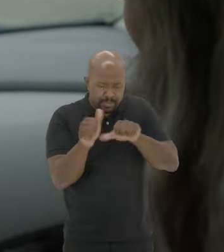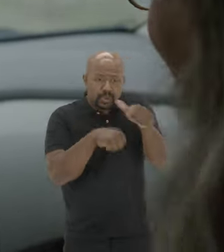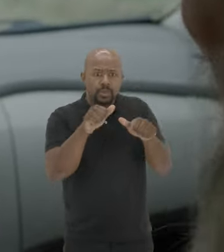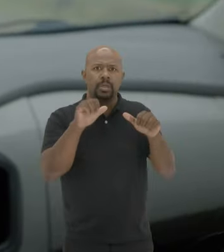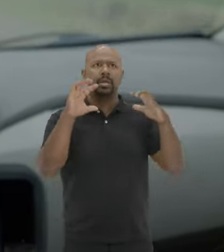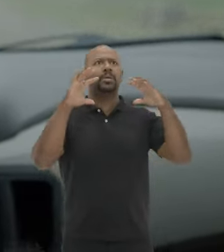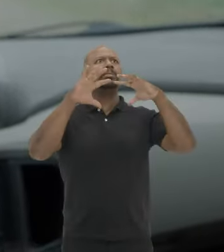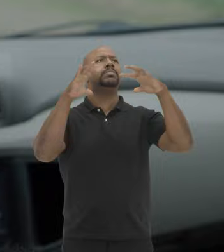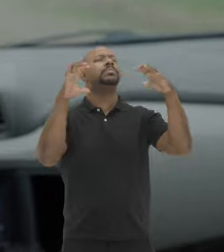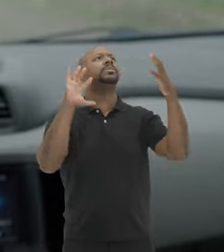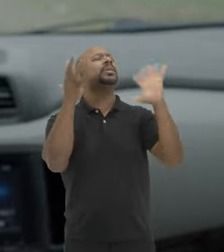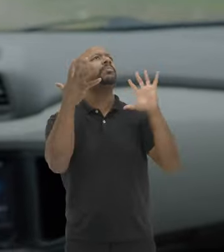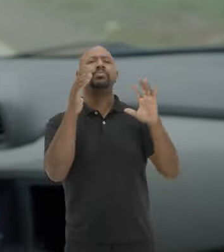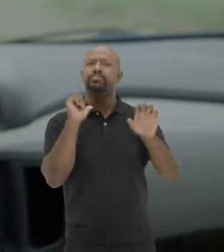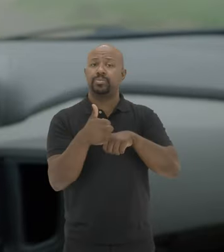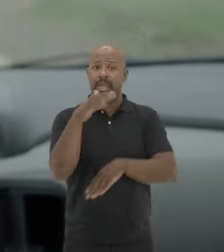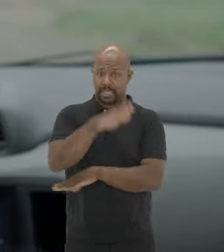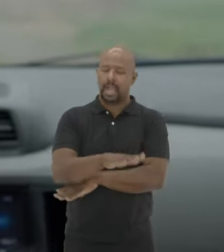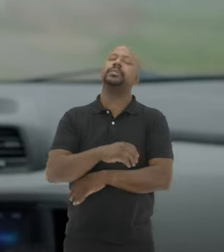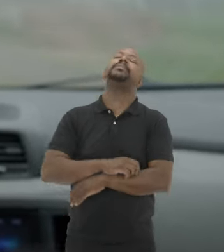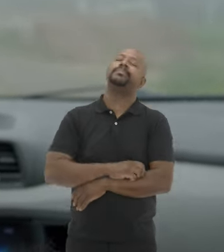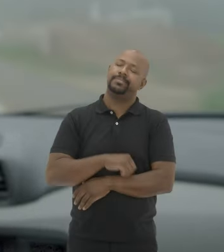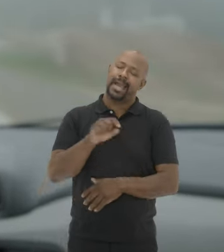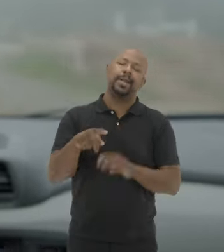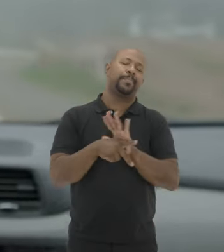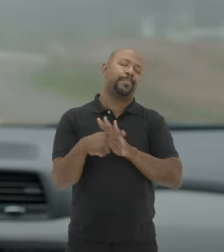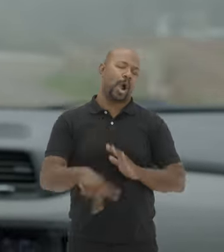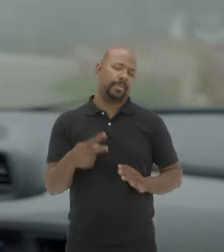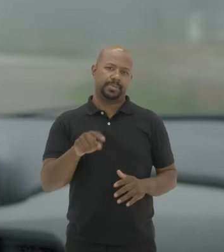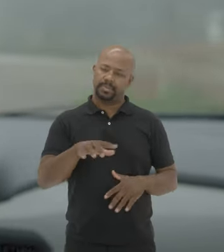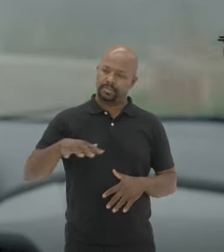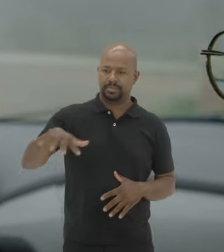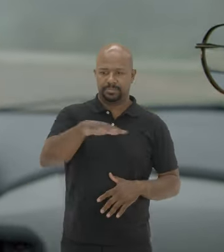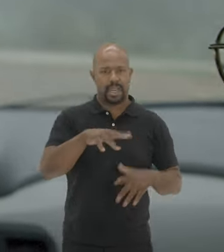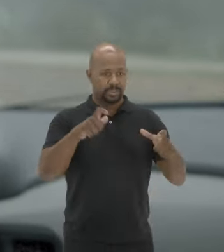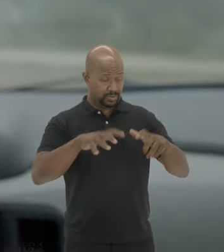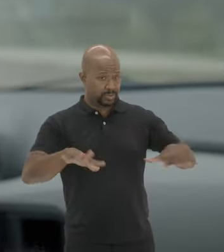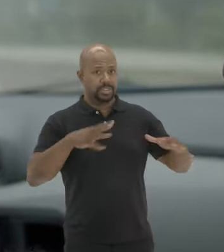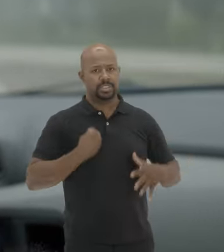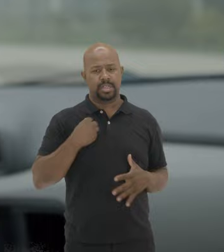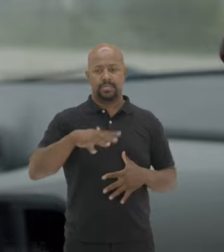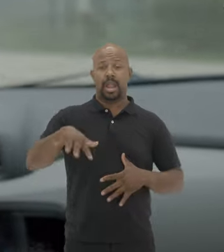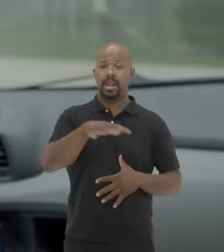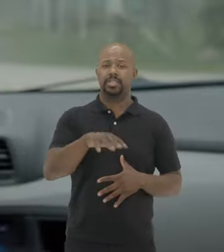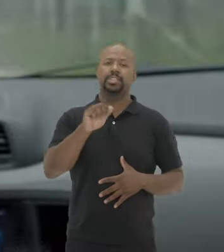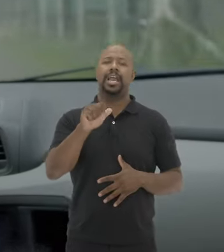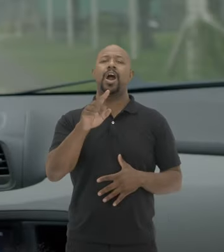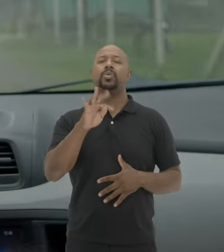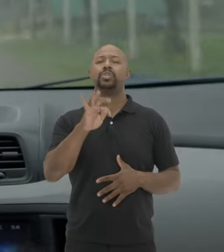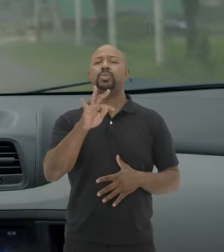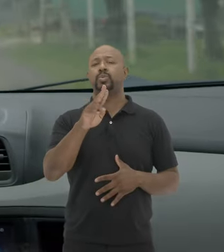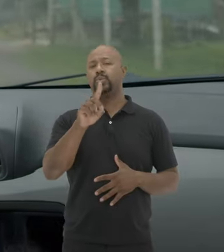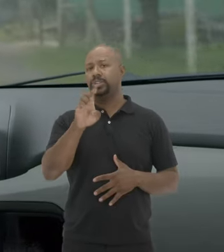mudou o tempo só nesse final de tarde. Mas isso também é uma característica aqui do espaço geográfico que a gente está, né? Numa área de